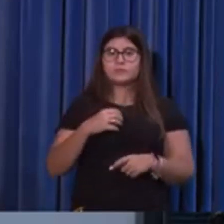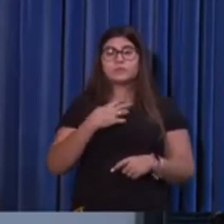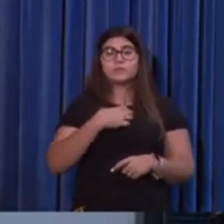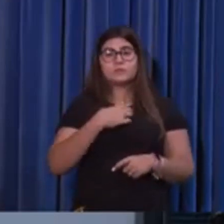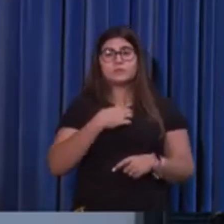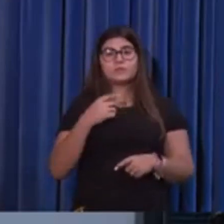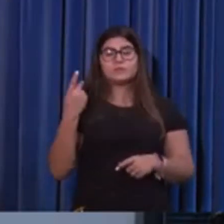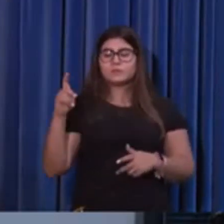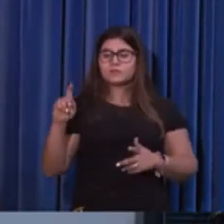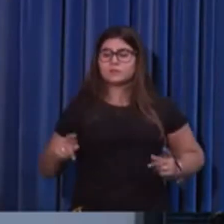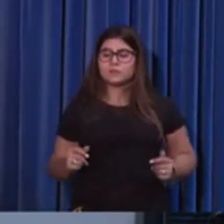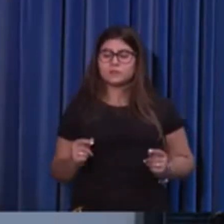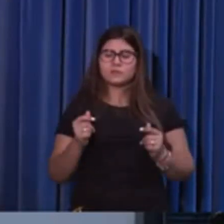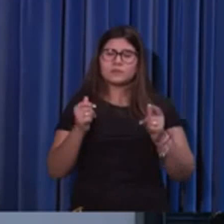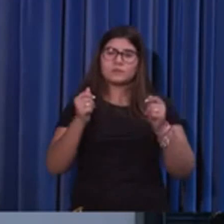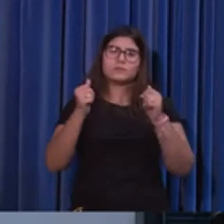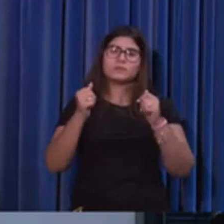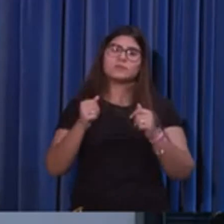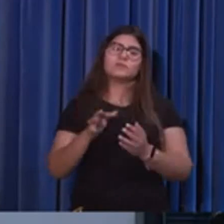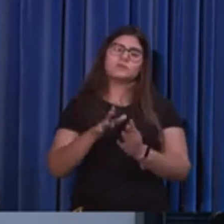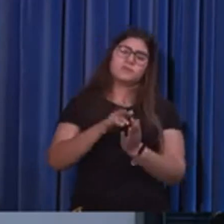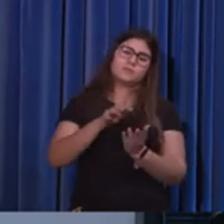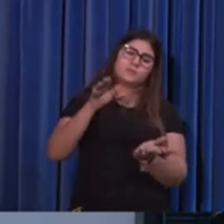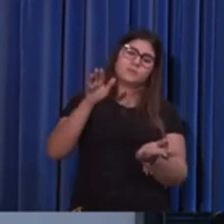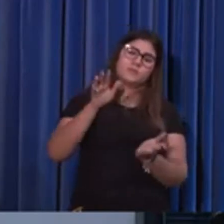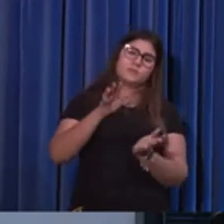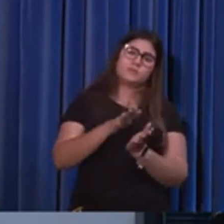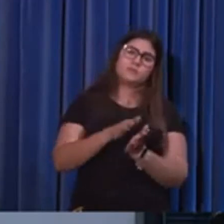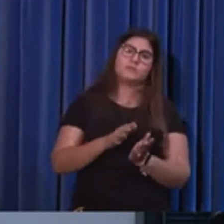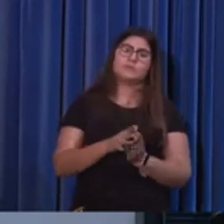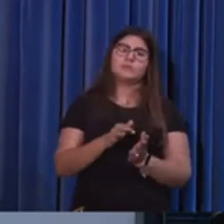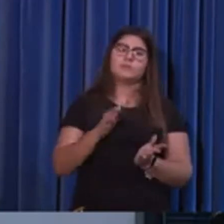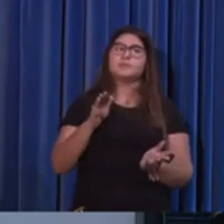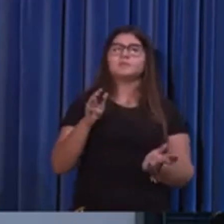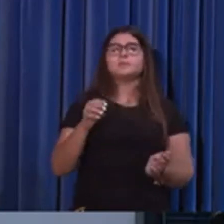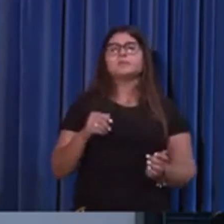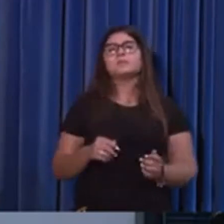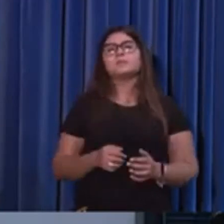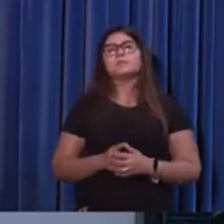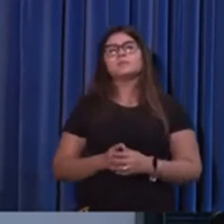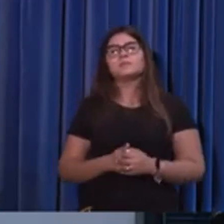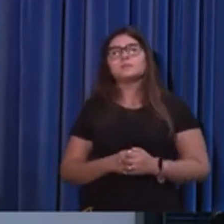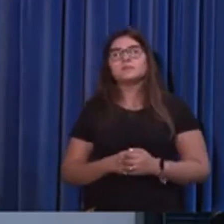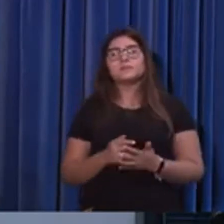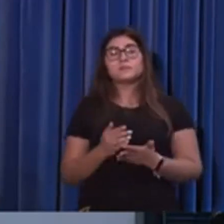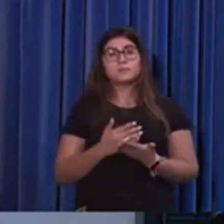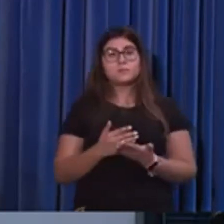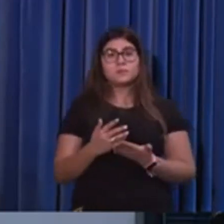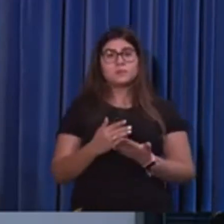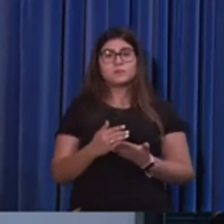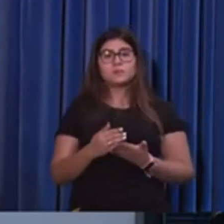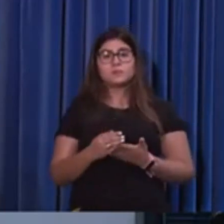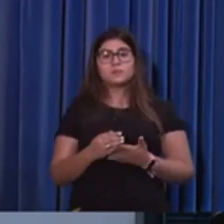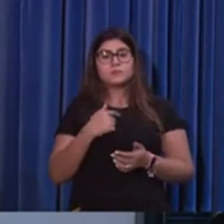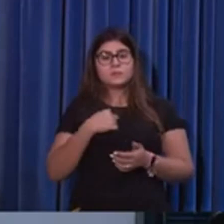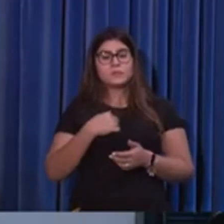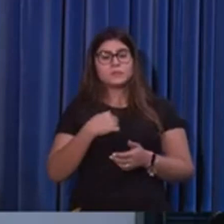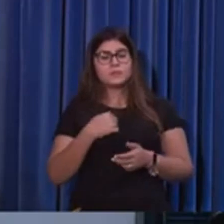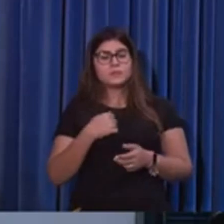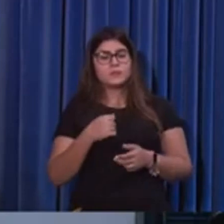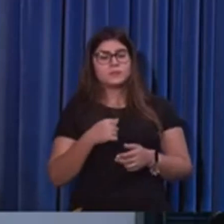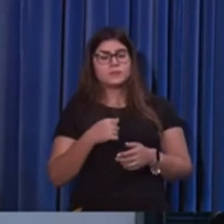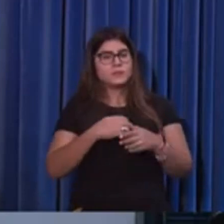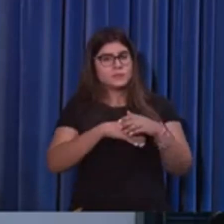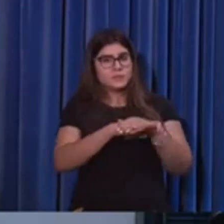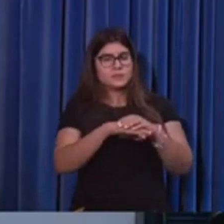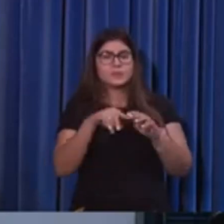valiosíssimo. E continua, poupá-los-ei como um homem poupa a seu filho que o serve.